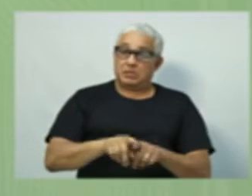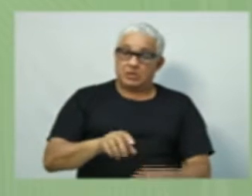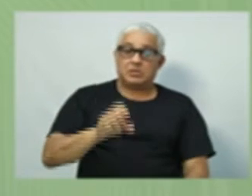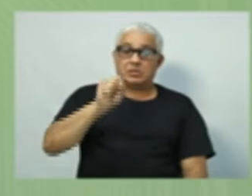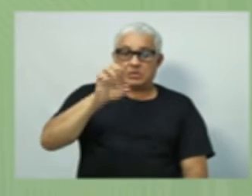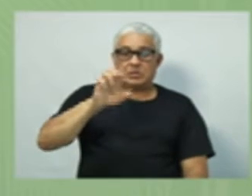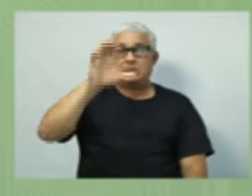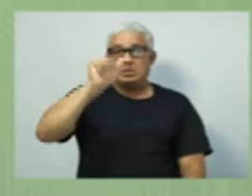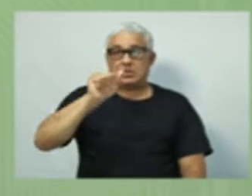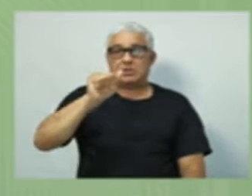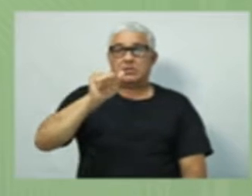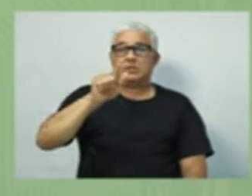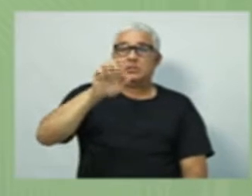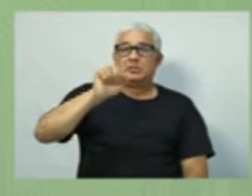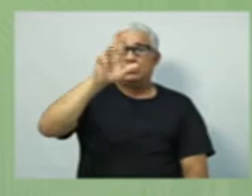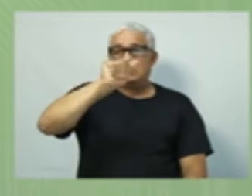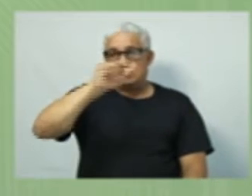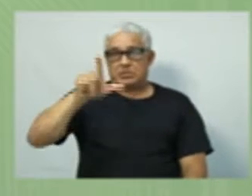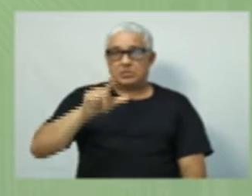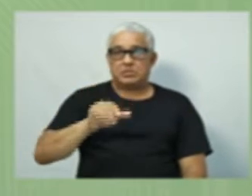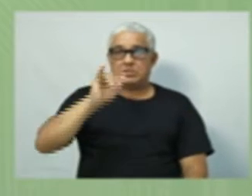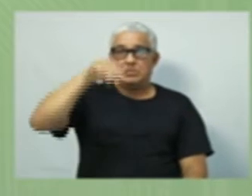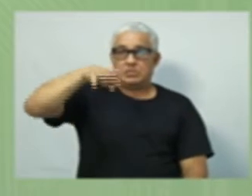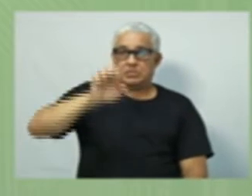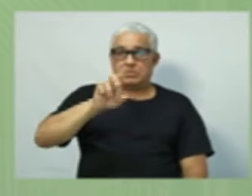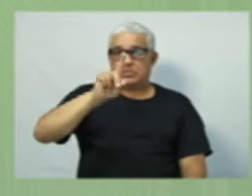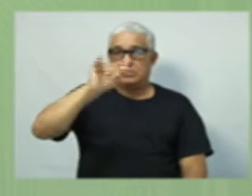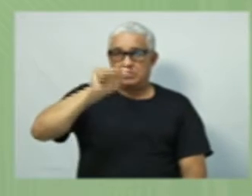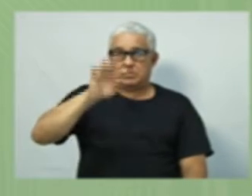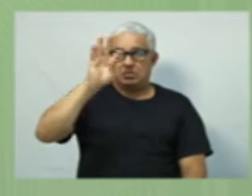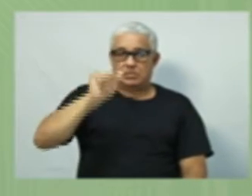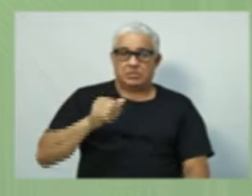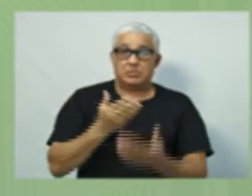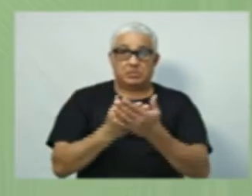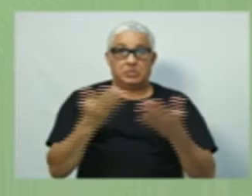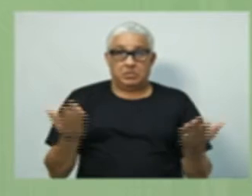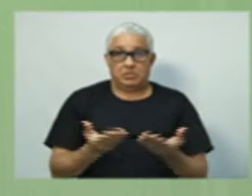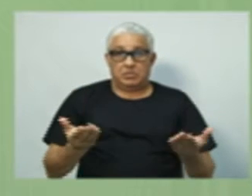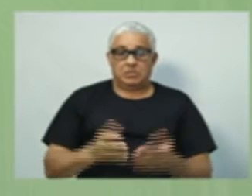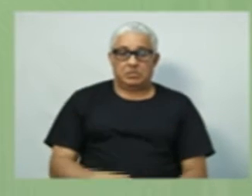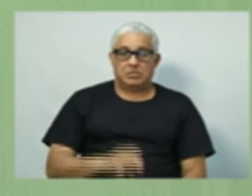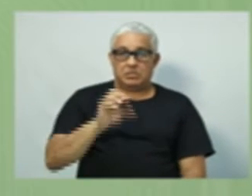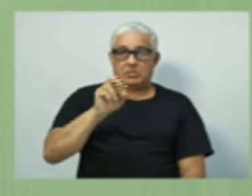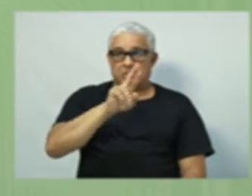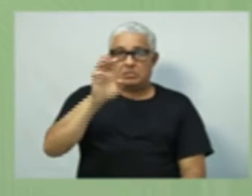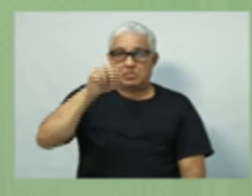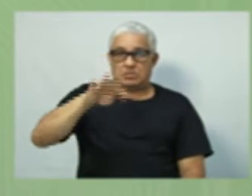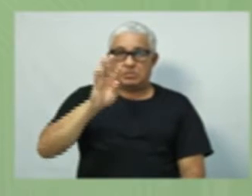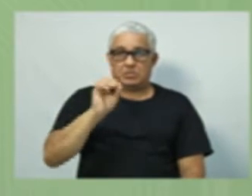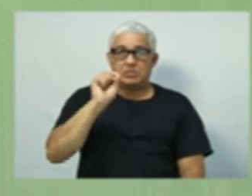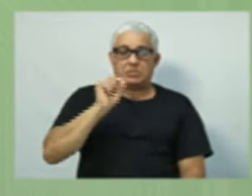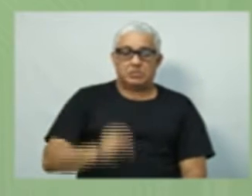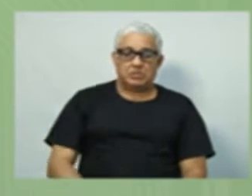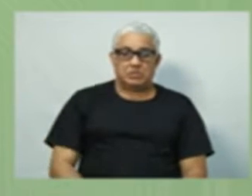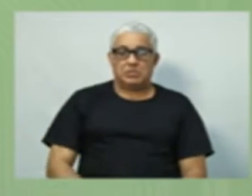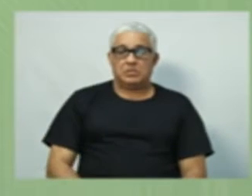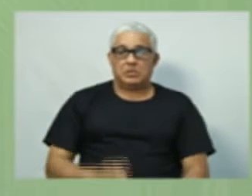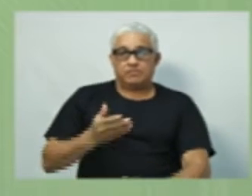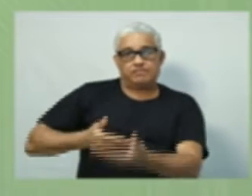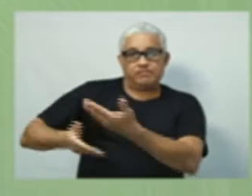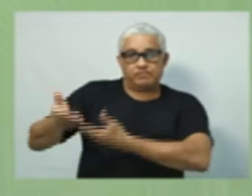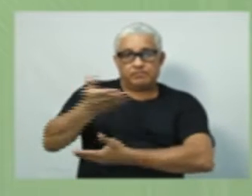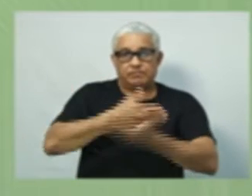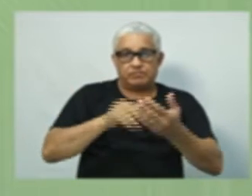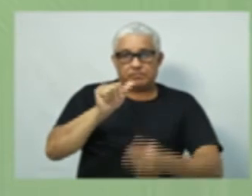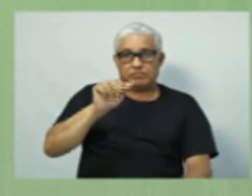khaliq de geral liquidez imediata vamos estudar agora liquidez corrente indica a relação entre